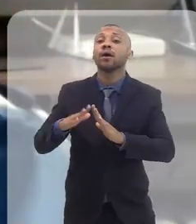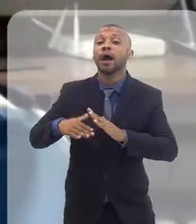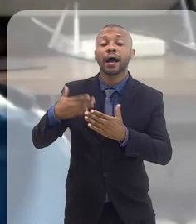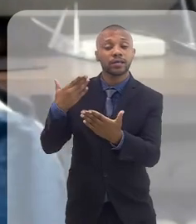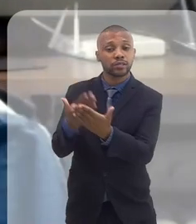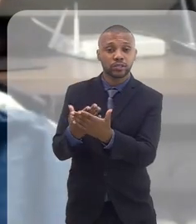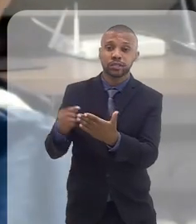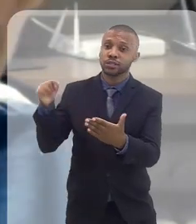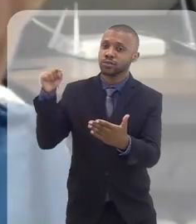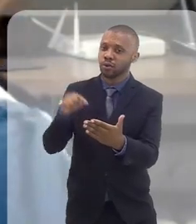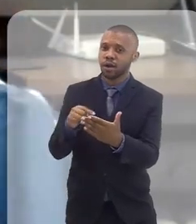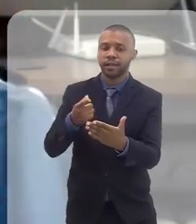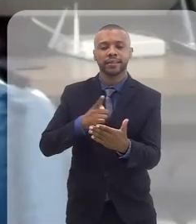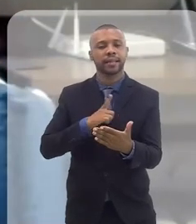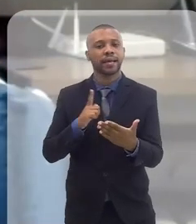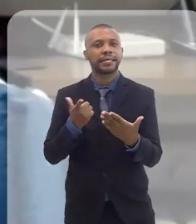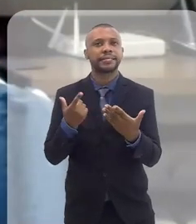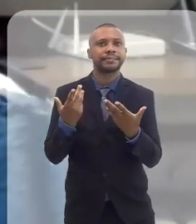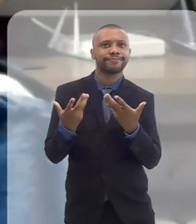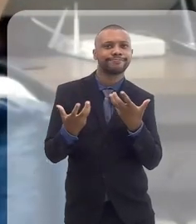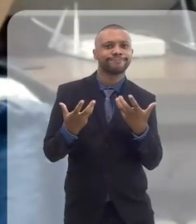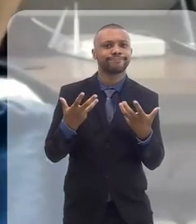porquê, porque a escola acaba